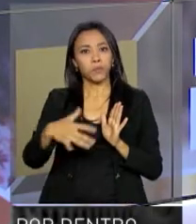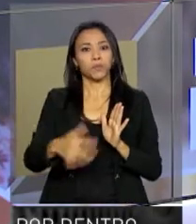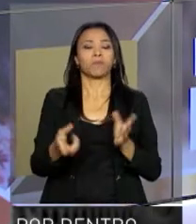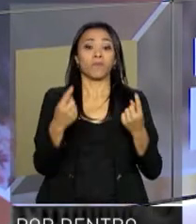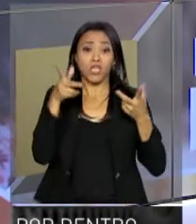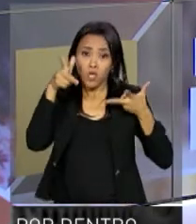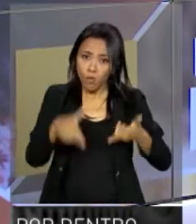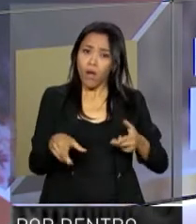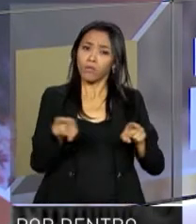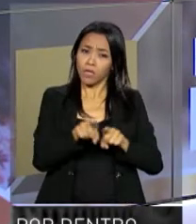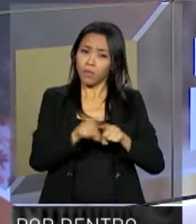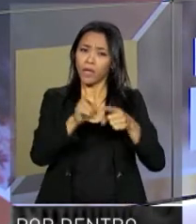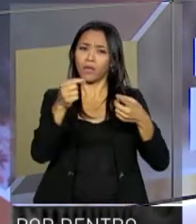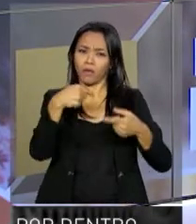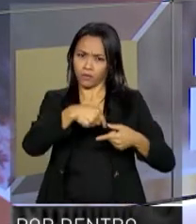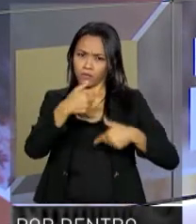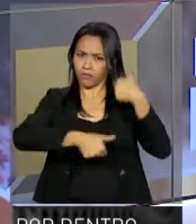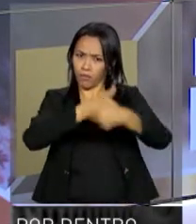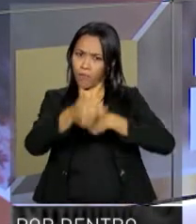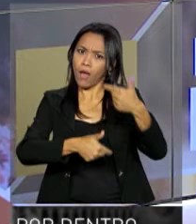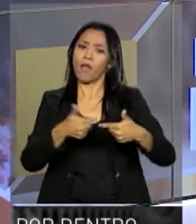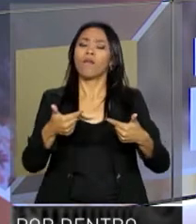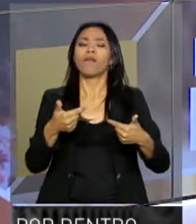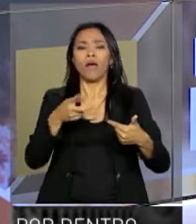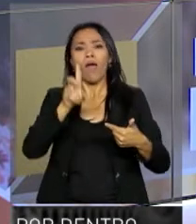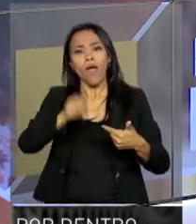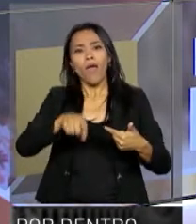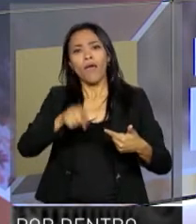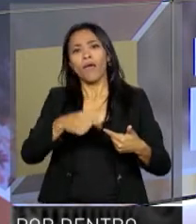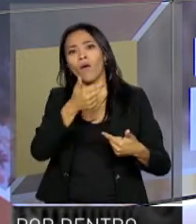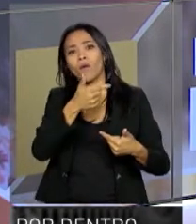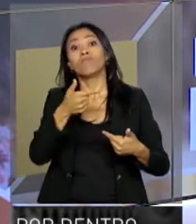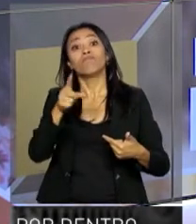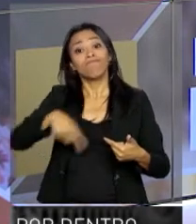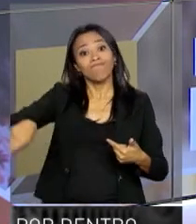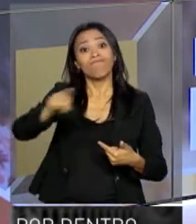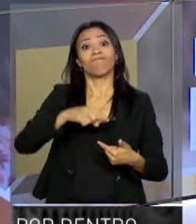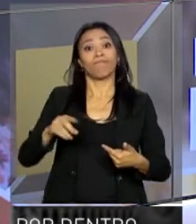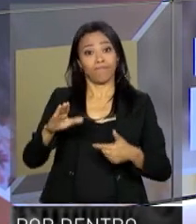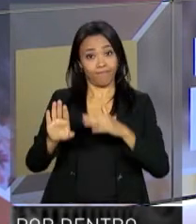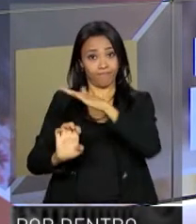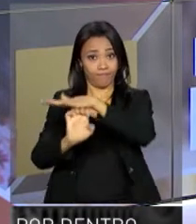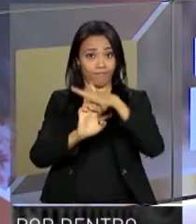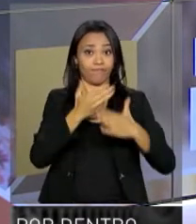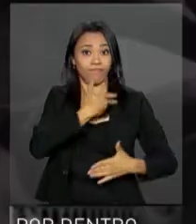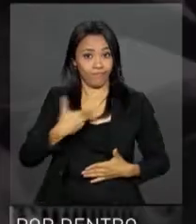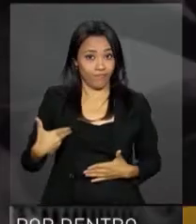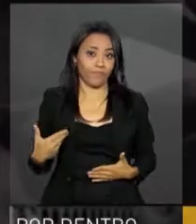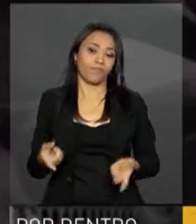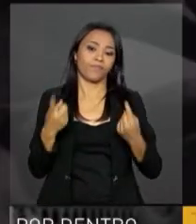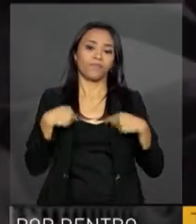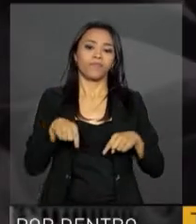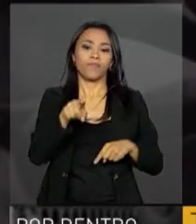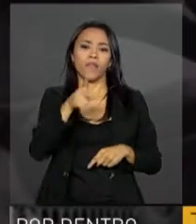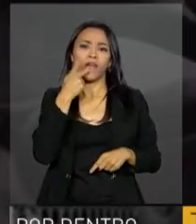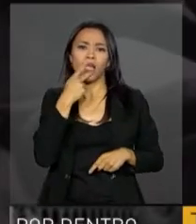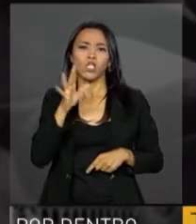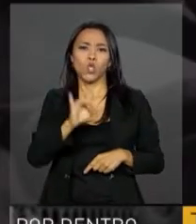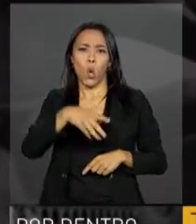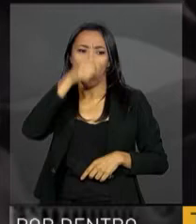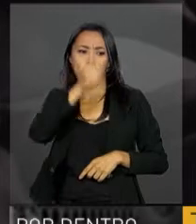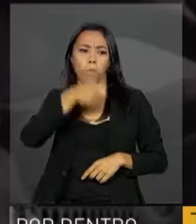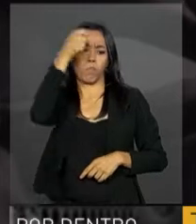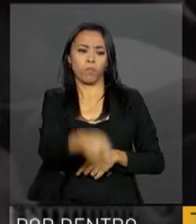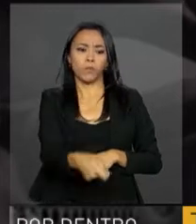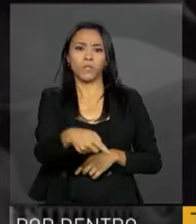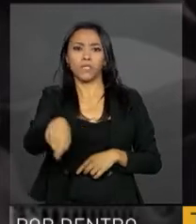semelhante, segundo o ministro Torquato Jardim, também é adotada para as empresas públicas. Não basta punir a empresa